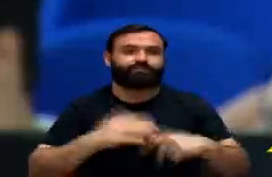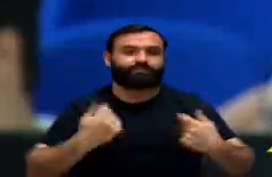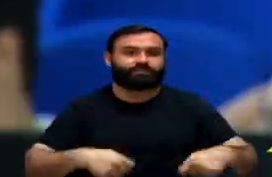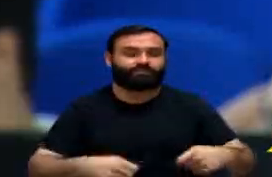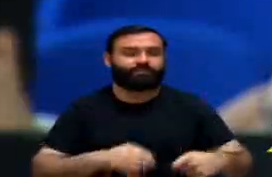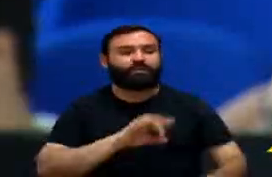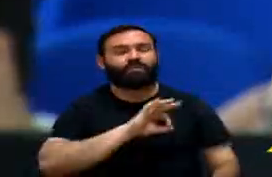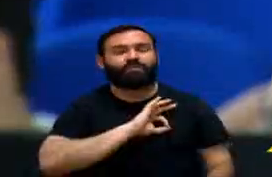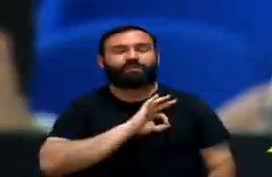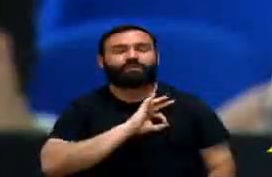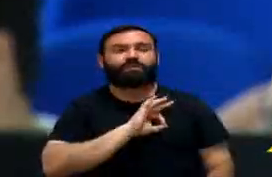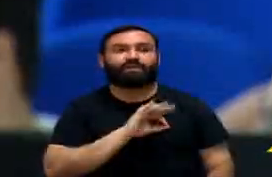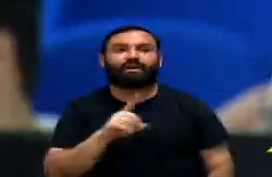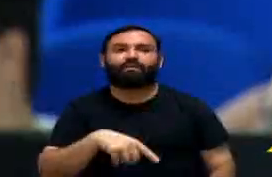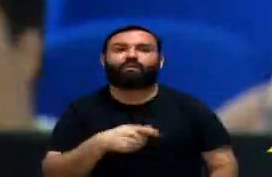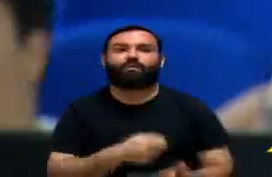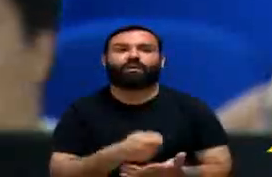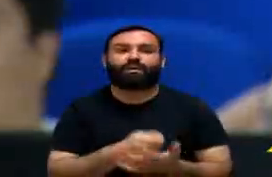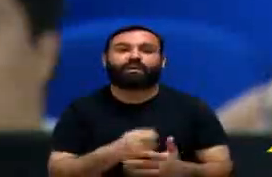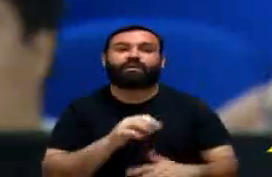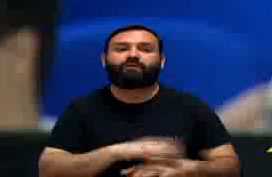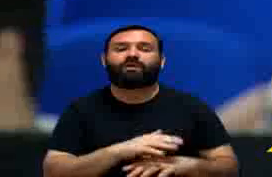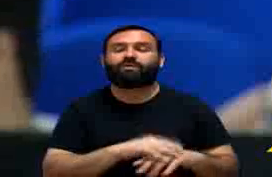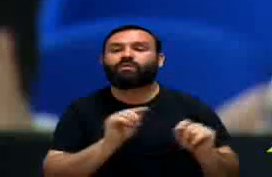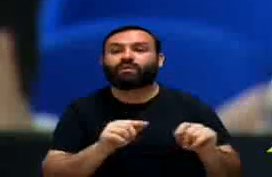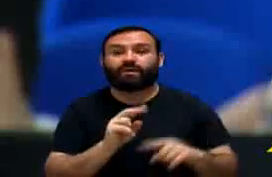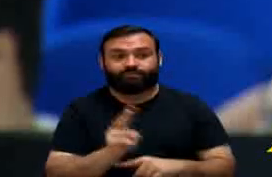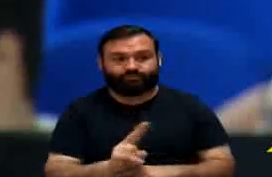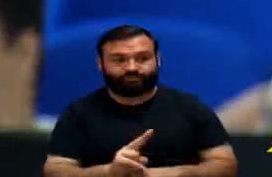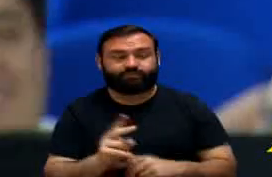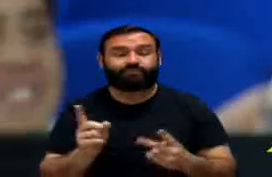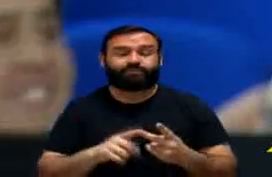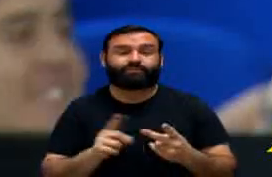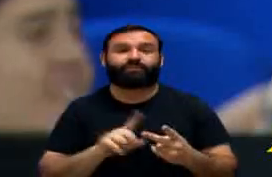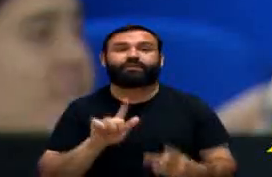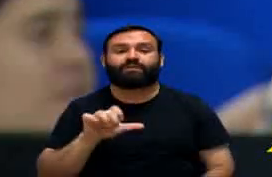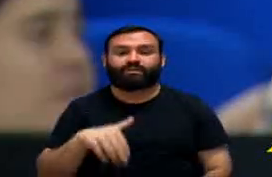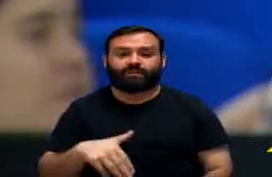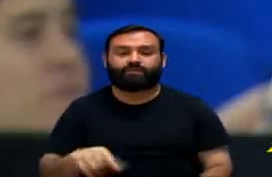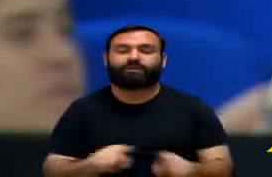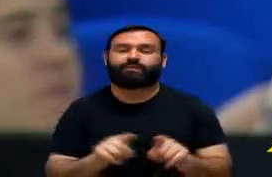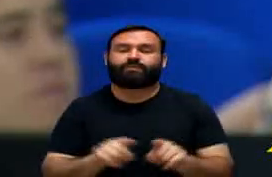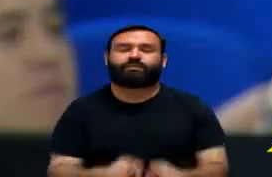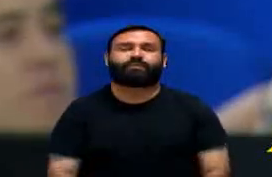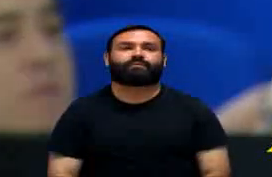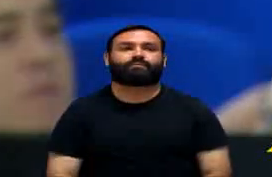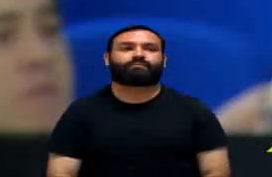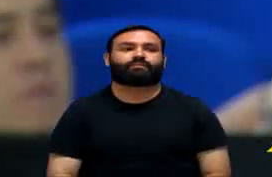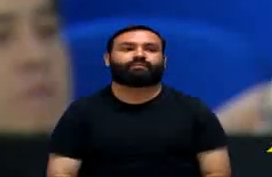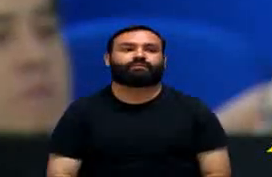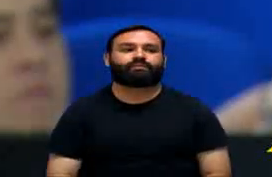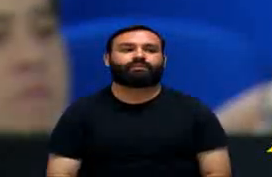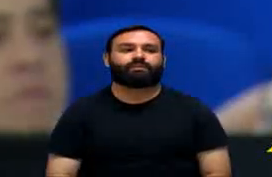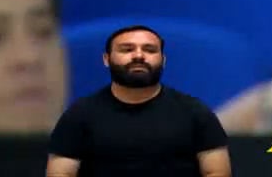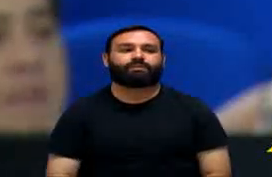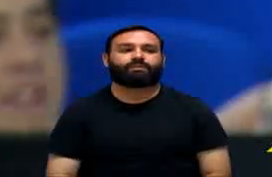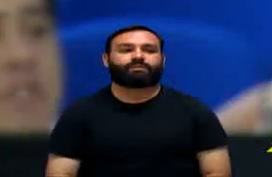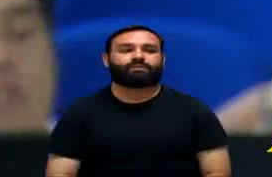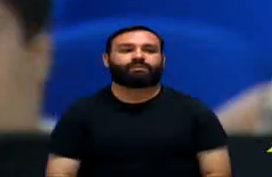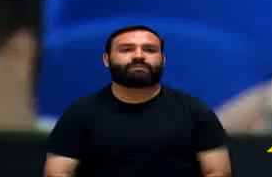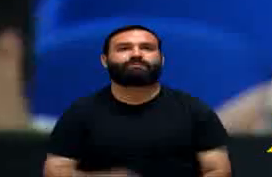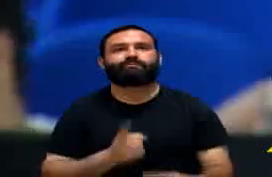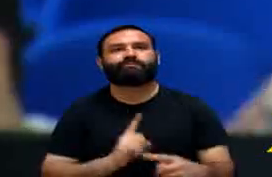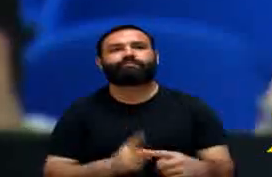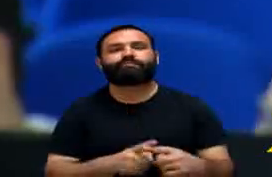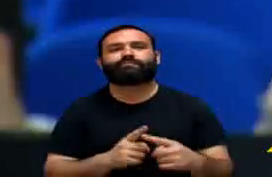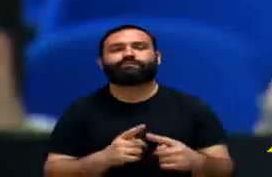polícia Municipal tem obrigação de fazer a guarda municipal também para para Como é que